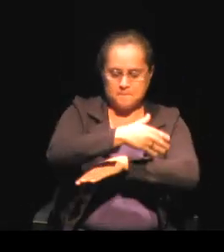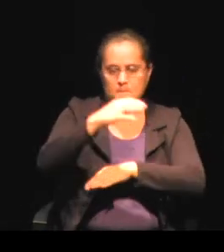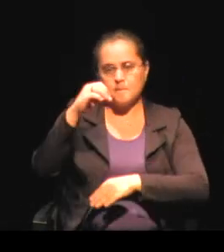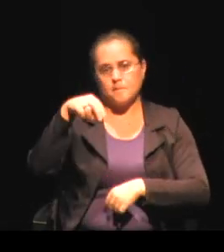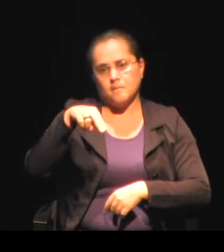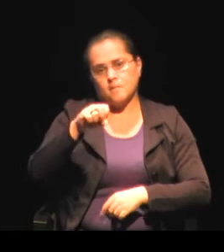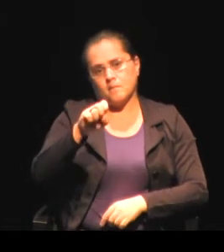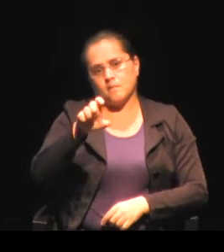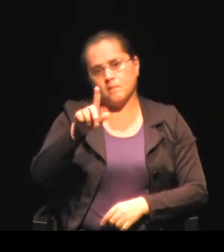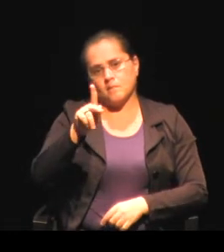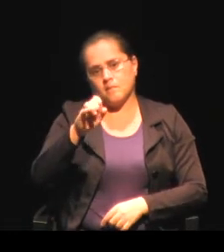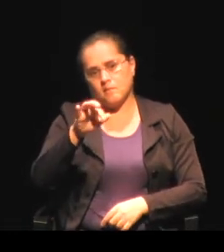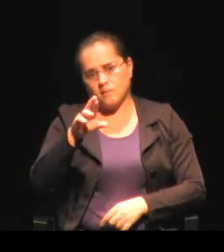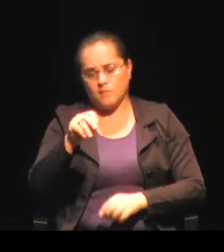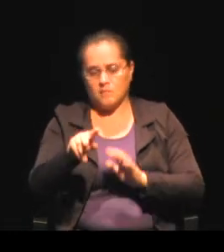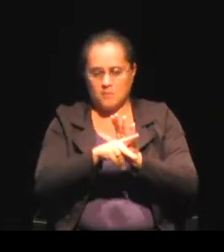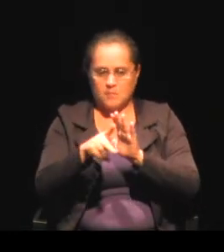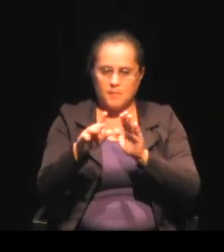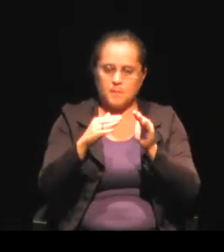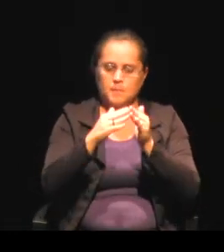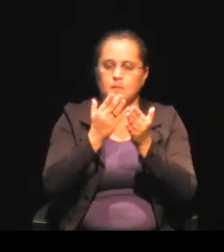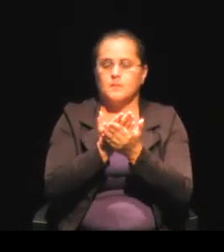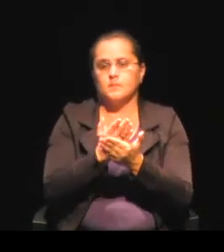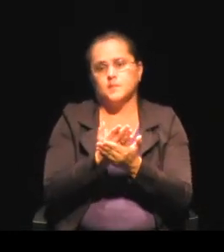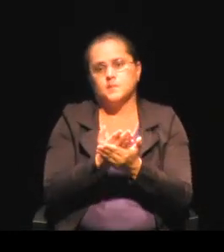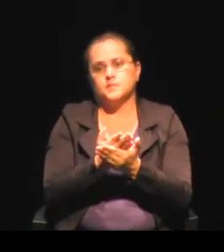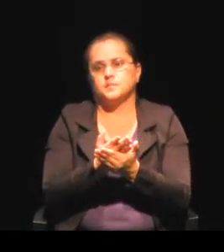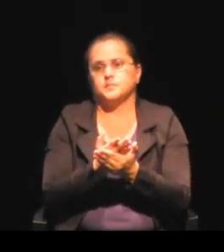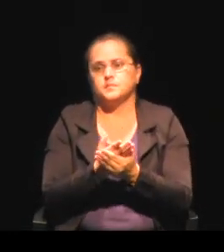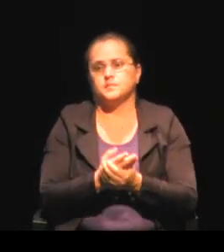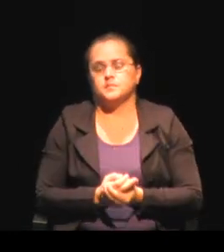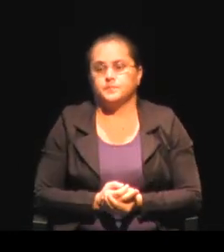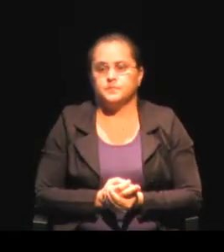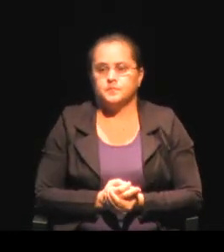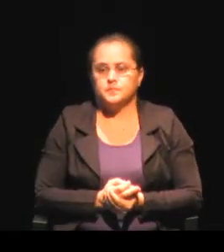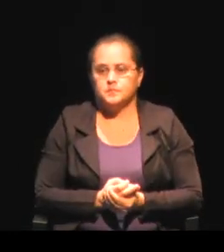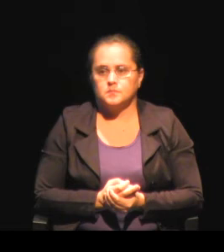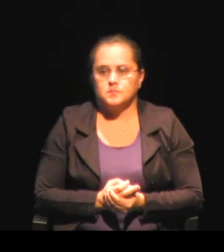São João e para Conselheiro, são os edifícios destinados às escolas.